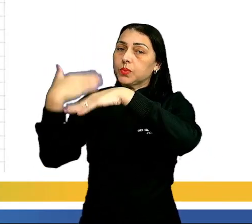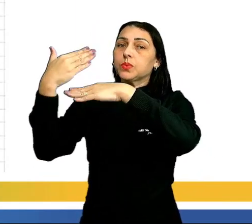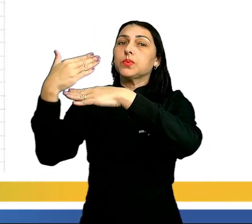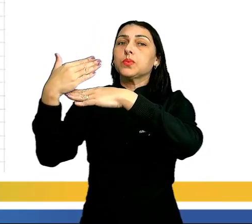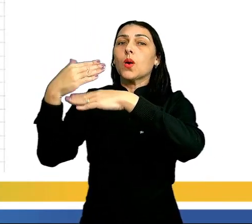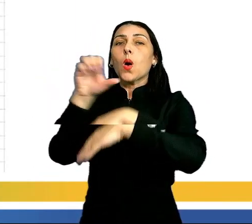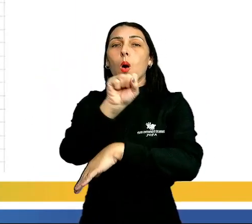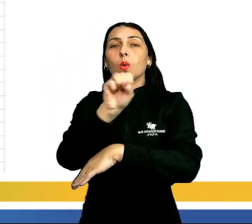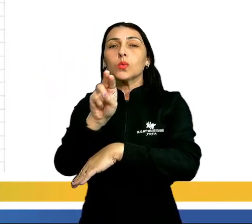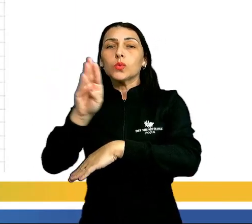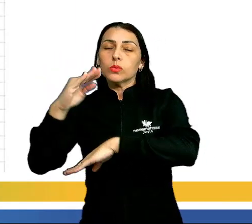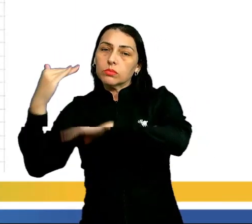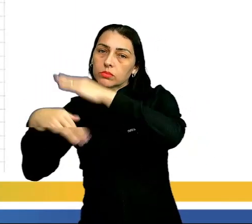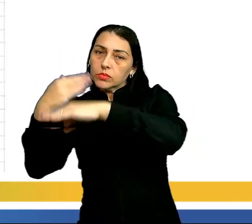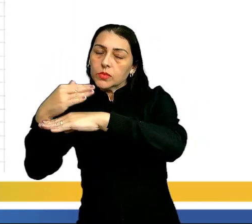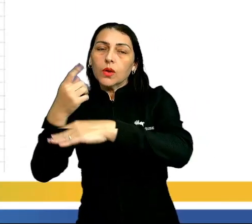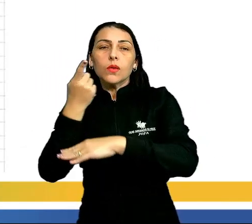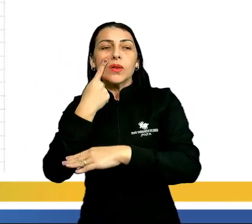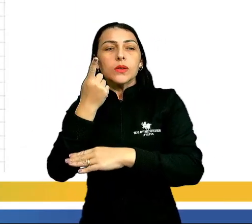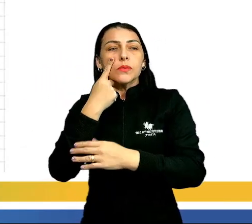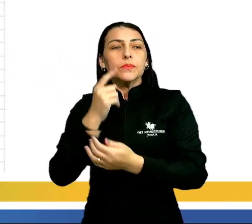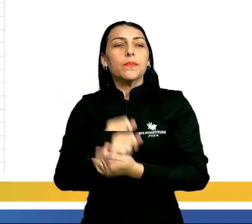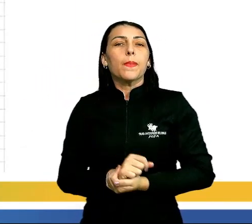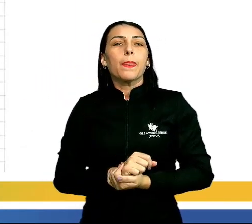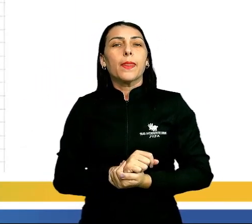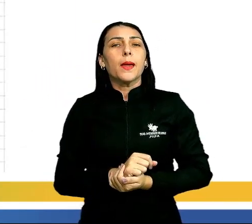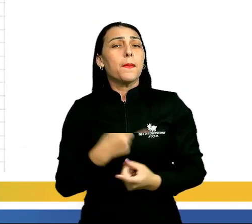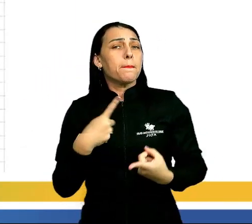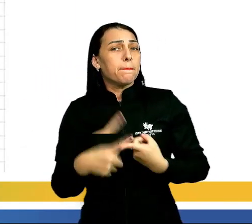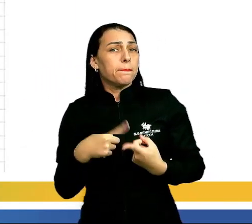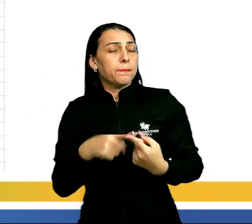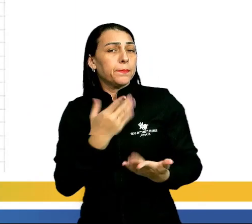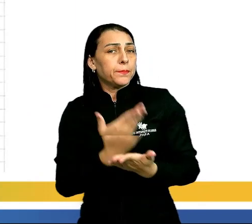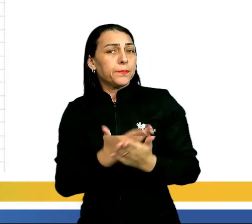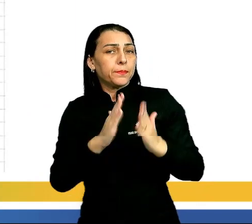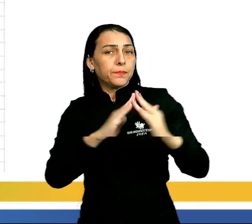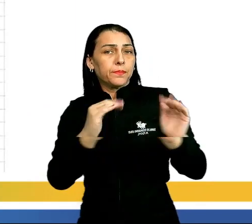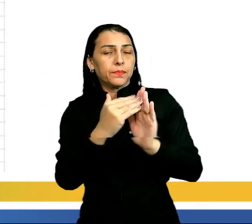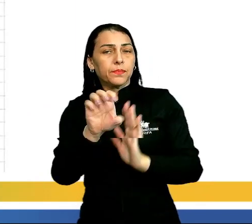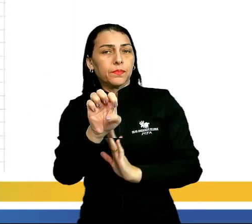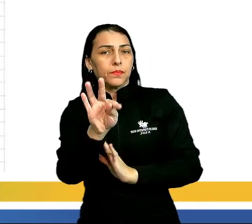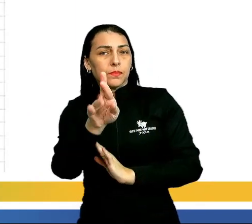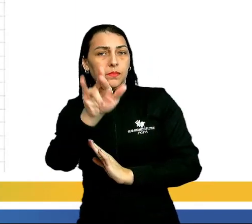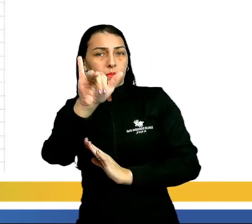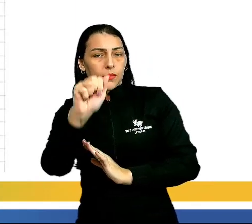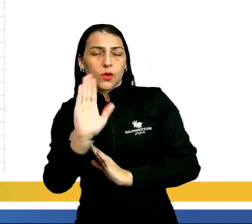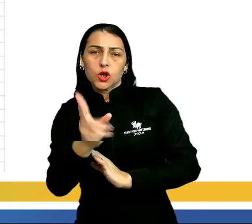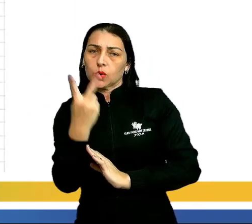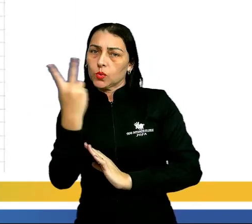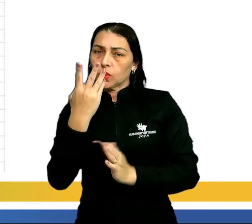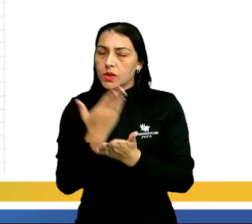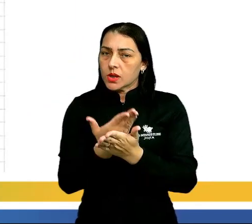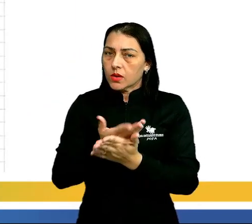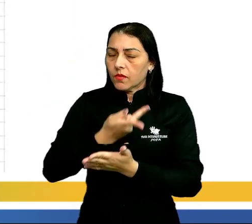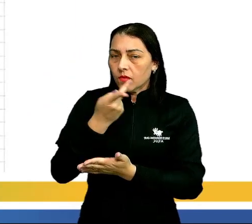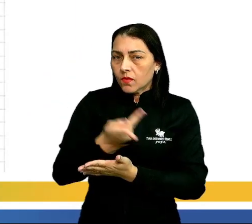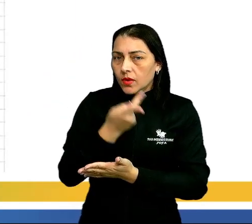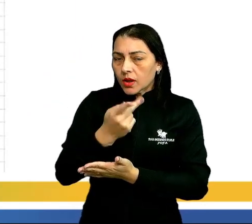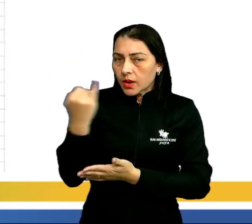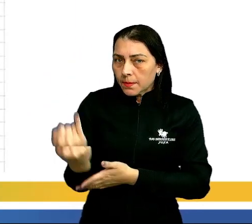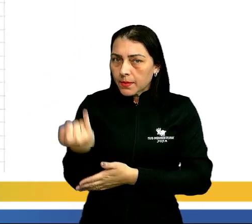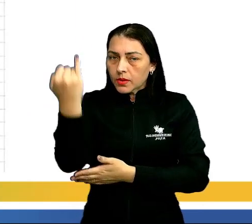não. Então, vamos acompanhar comigo. Por que estudar a pirâmide etária? Eu já estou as 2 aulas falando